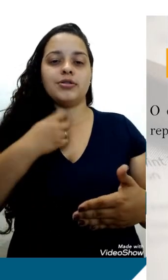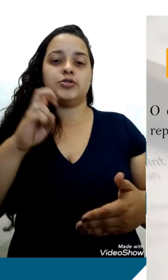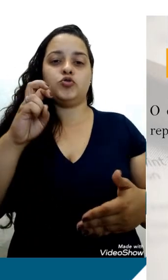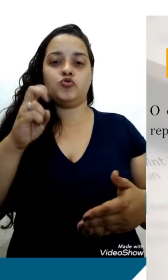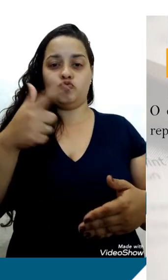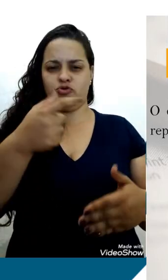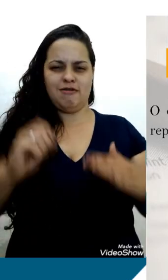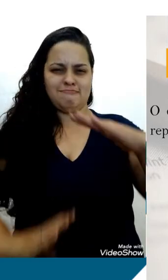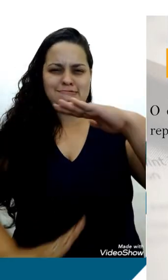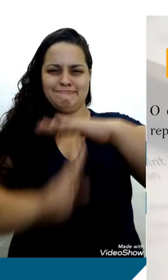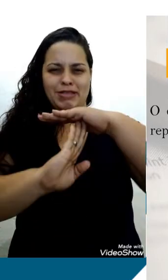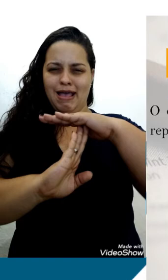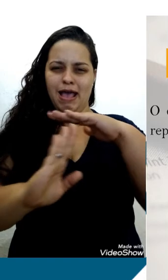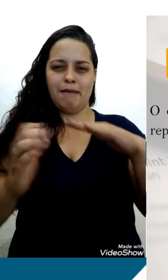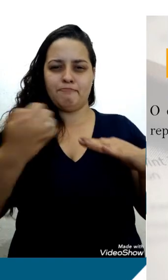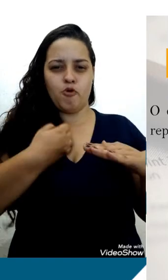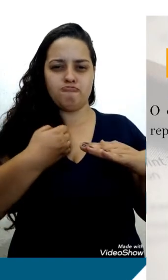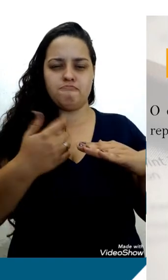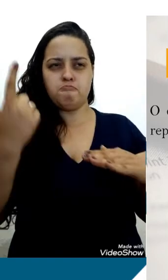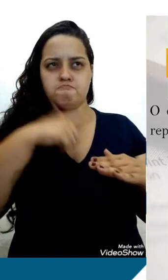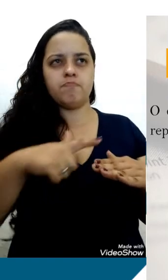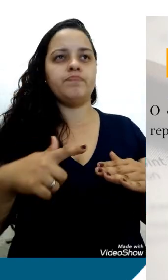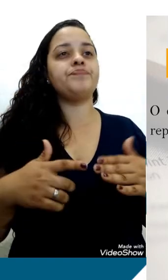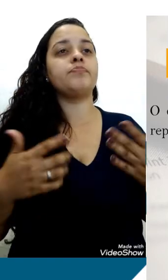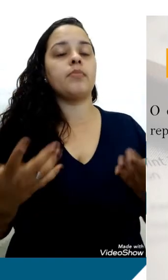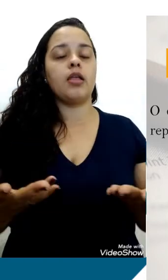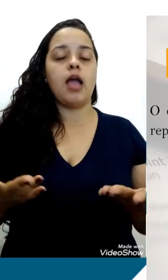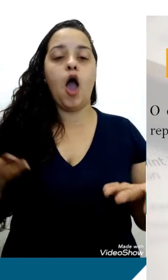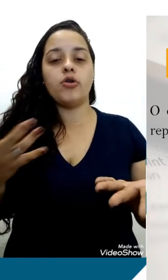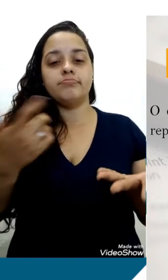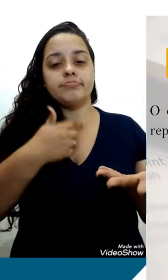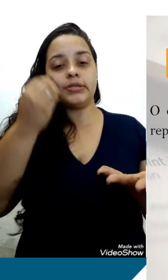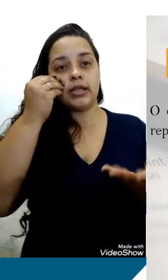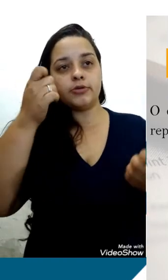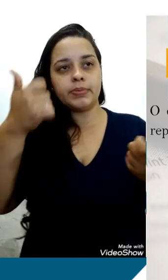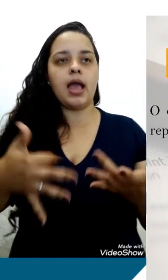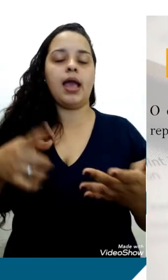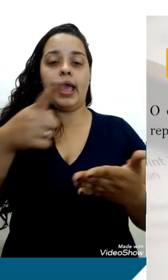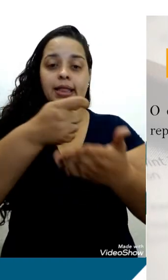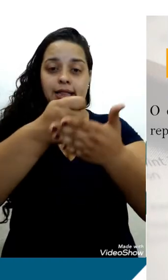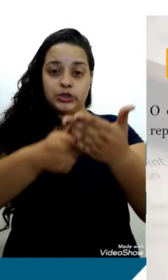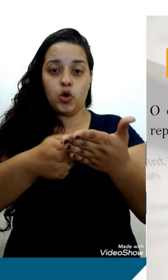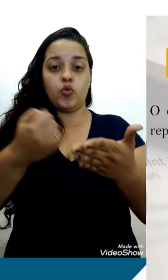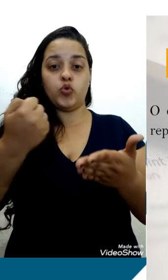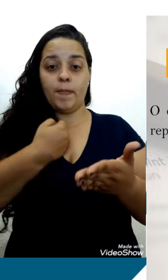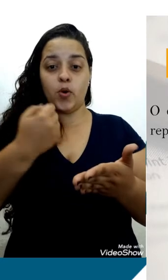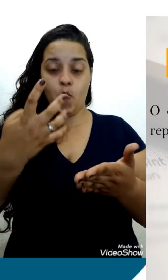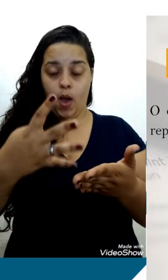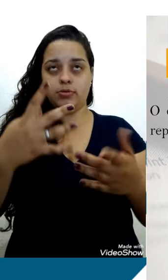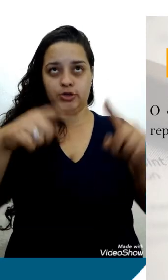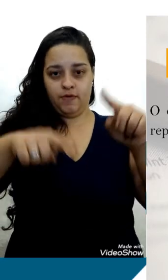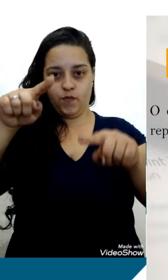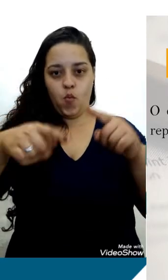pontos na competência 2. Recapitulando tudo que a gente viu até agora, a redação para chegar no nível 4, ela tem que primeiro